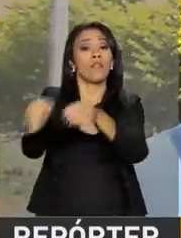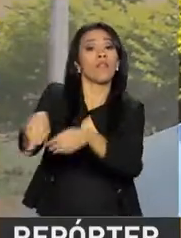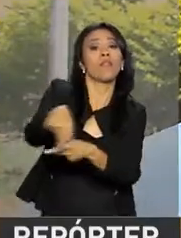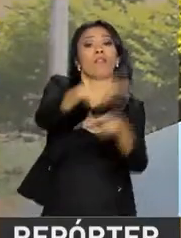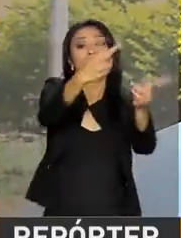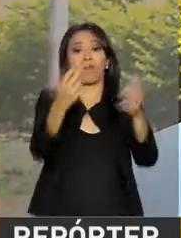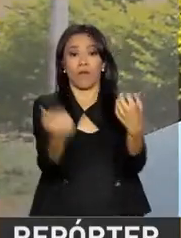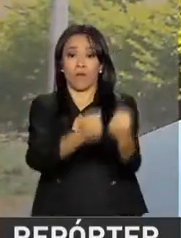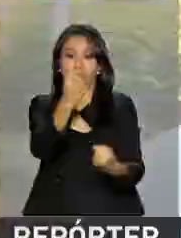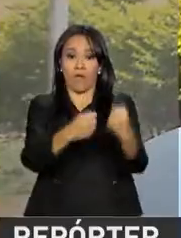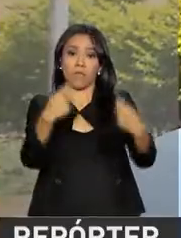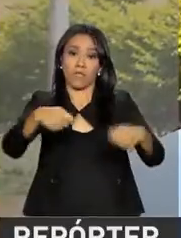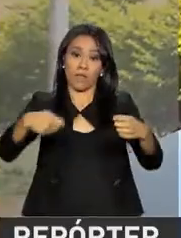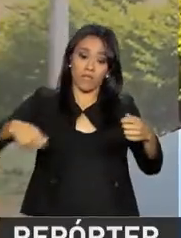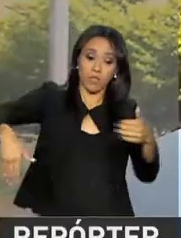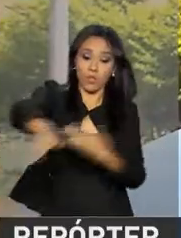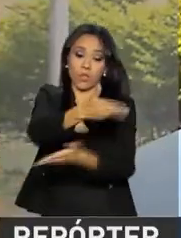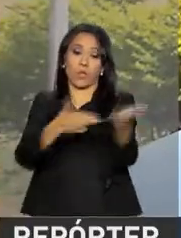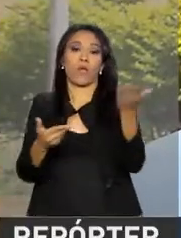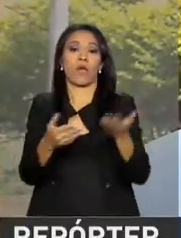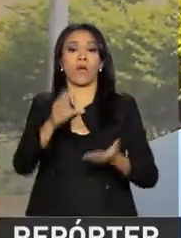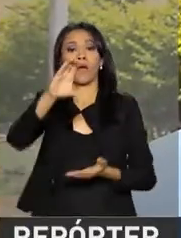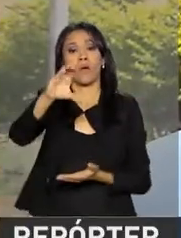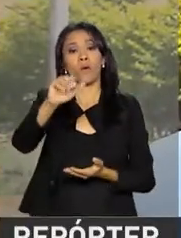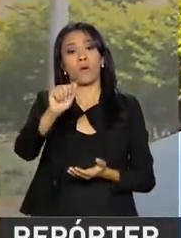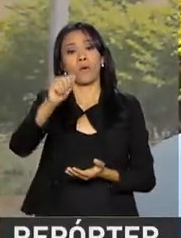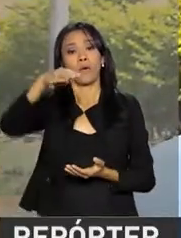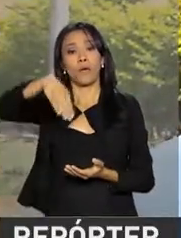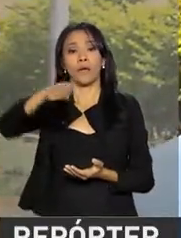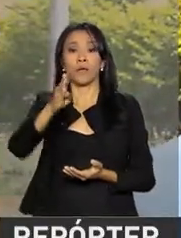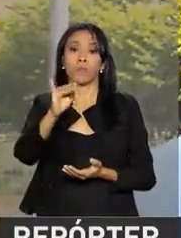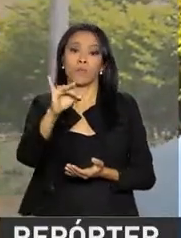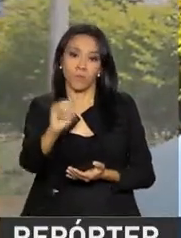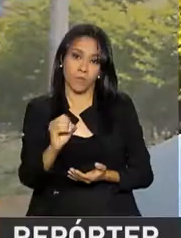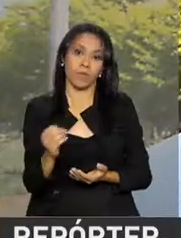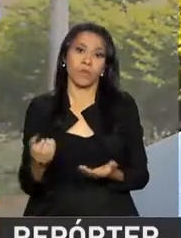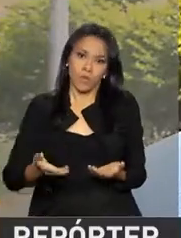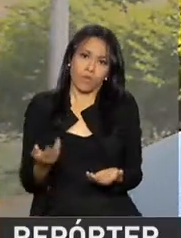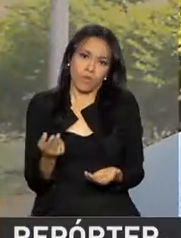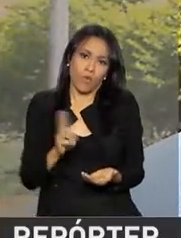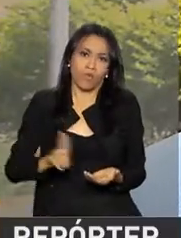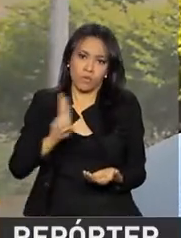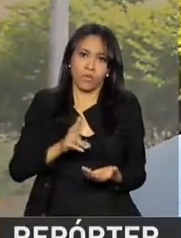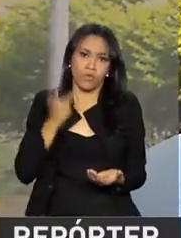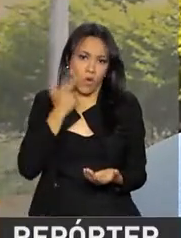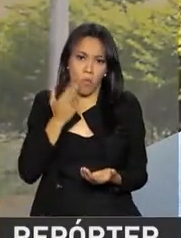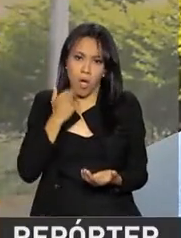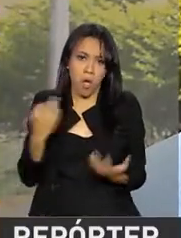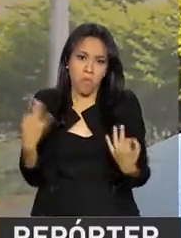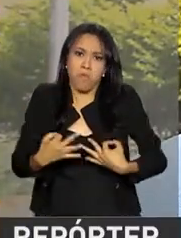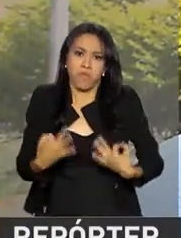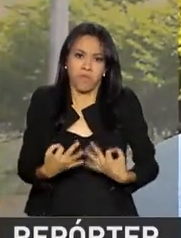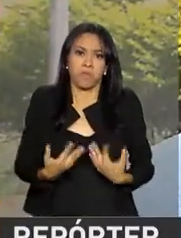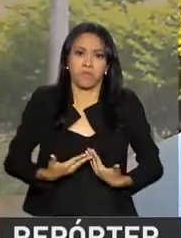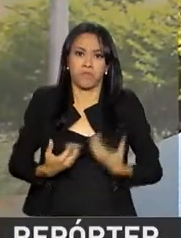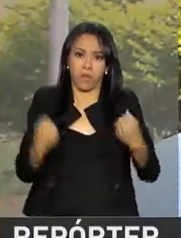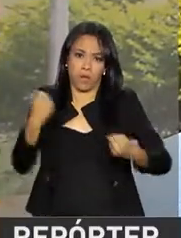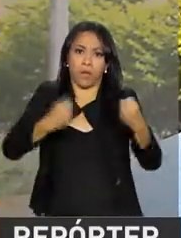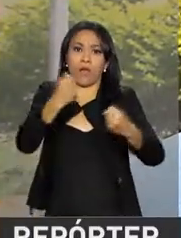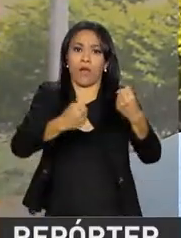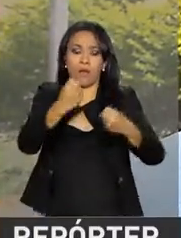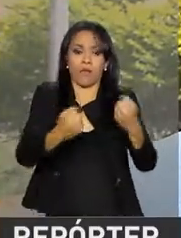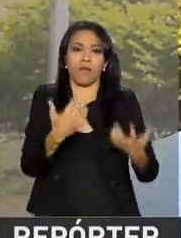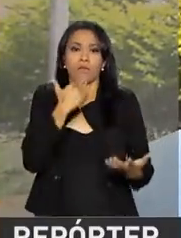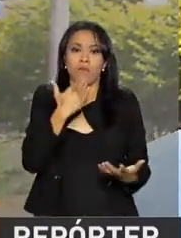o câmbio e com isso eu tô utilizando o carro normalmente está funcionando perfeitamente não